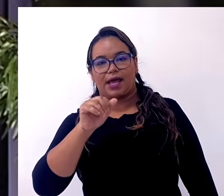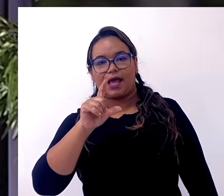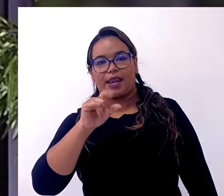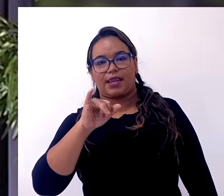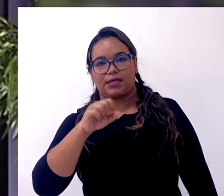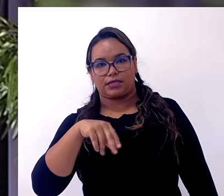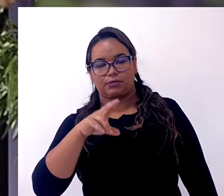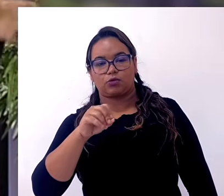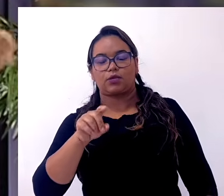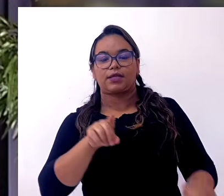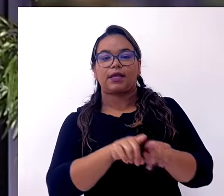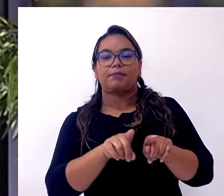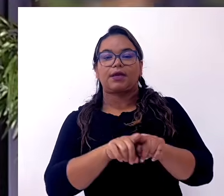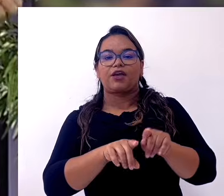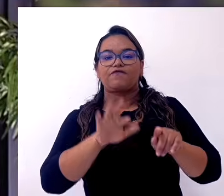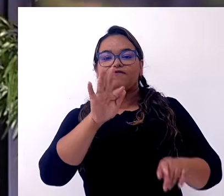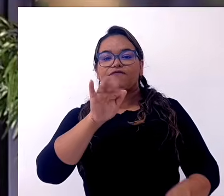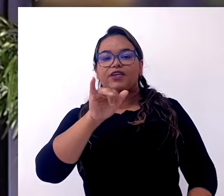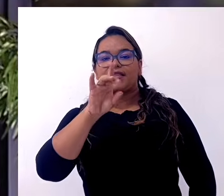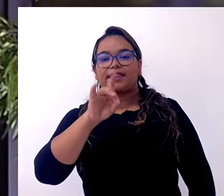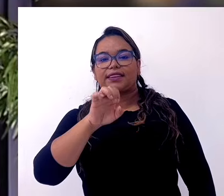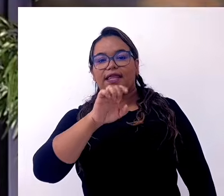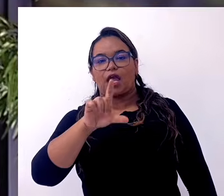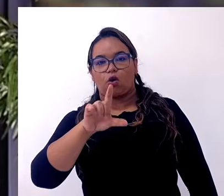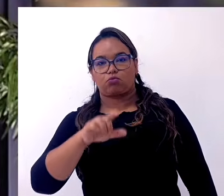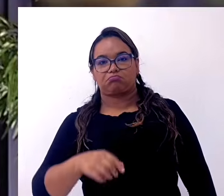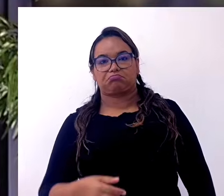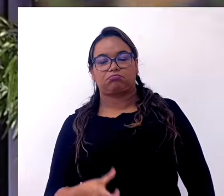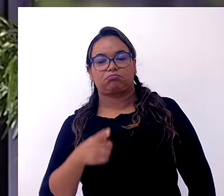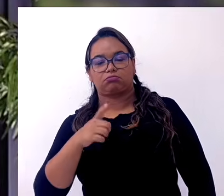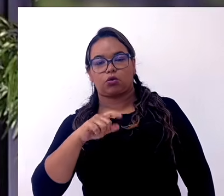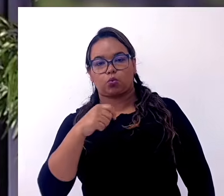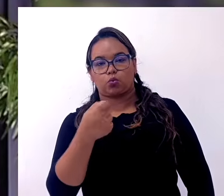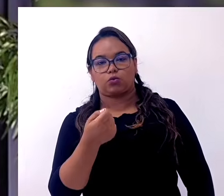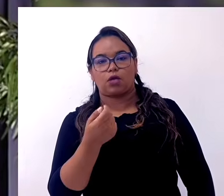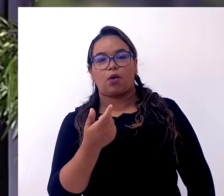Todos estes assim chamados países que são contra o estabelecimento,